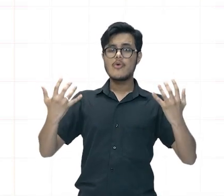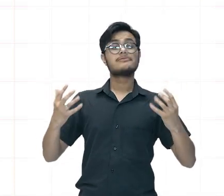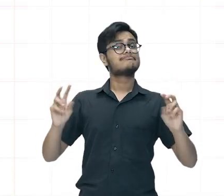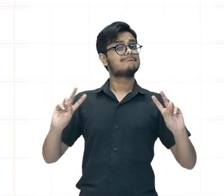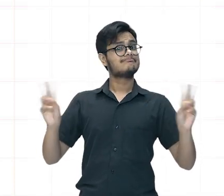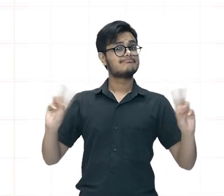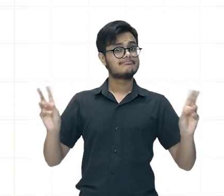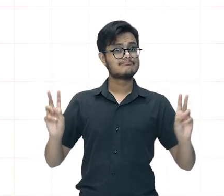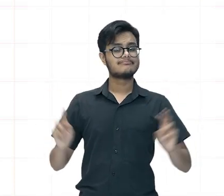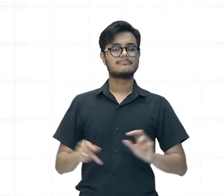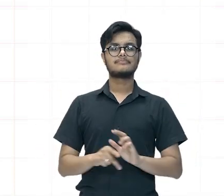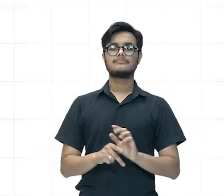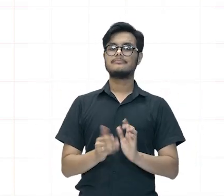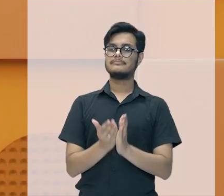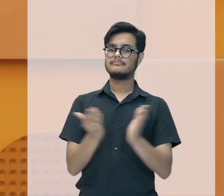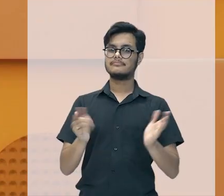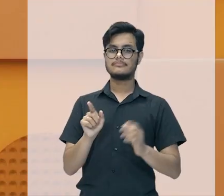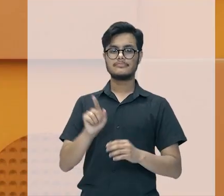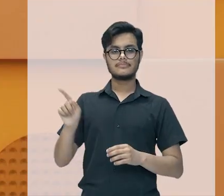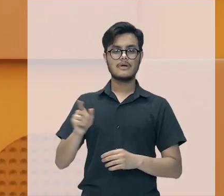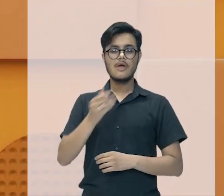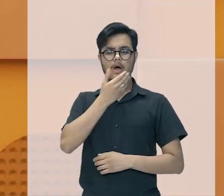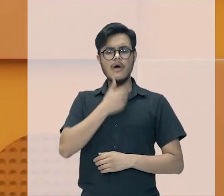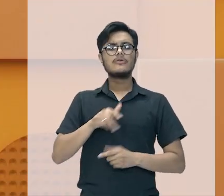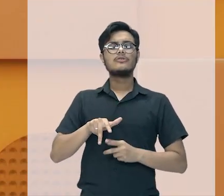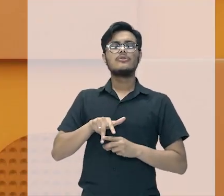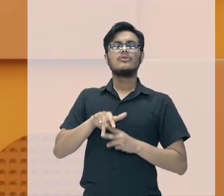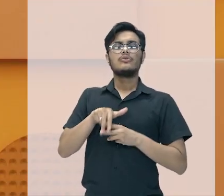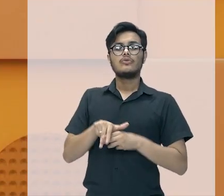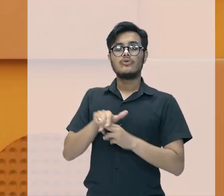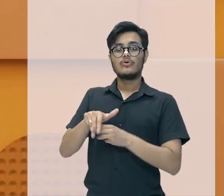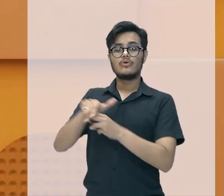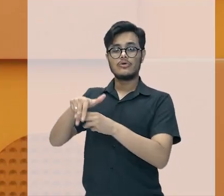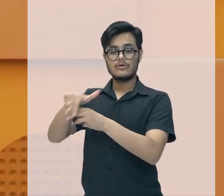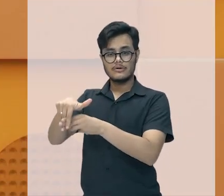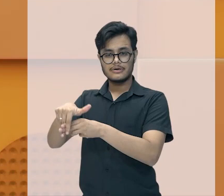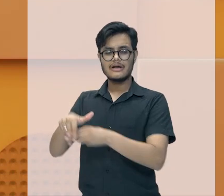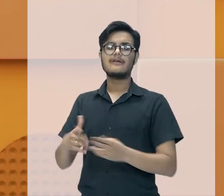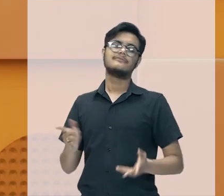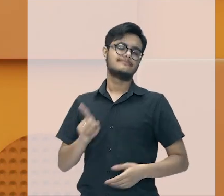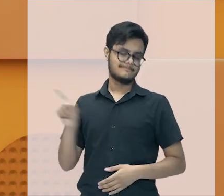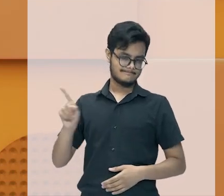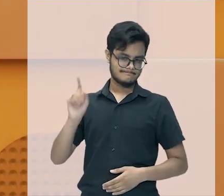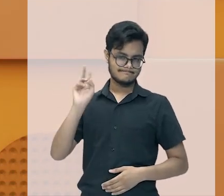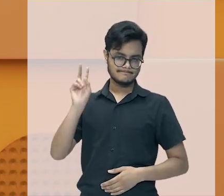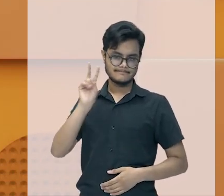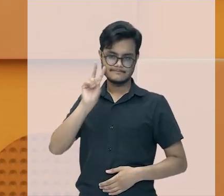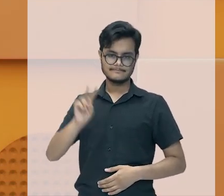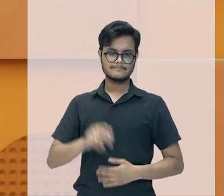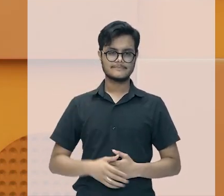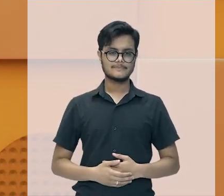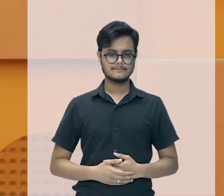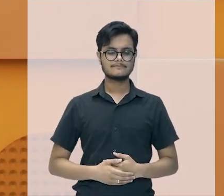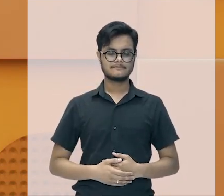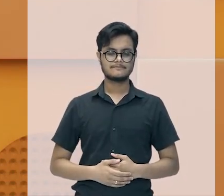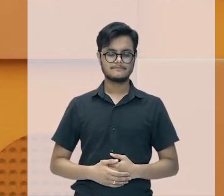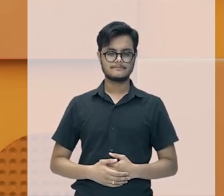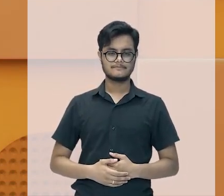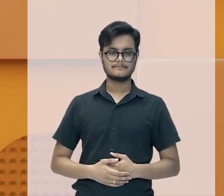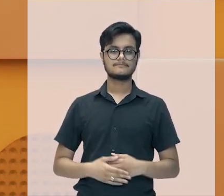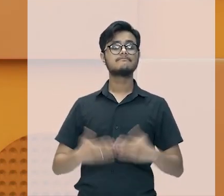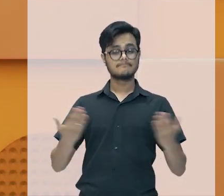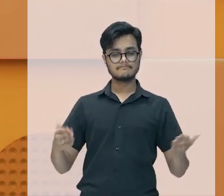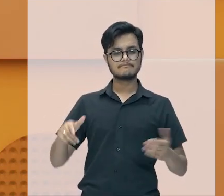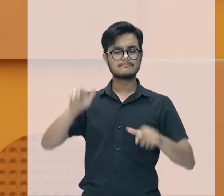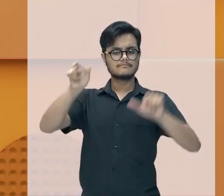diversão. Então, geralmente, eles vão ser quem? Cavaleiros, como vocês estão vendo aí, né? Vocês viram agora, e então, nessa imagem, tá? São